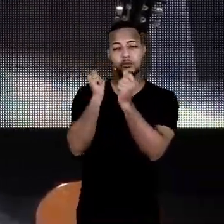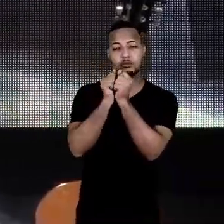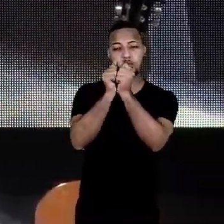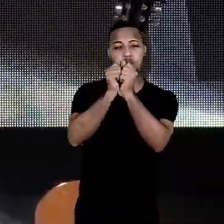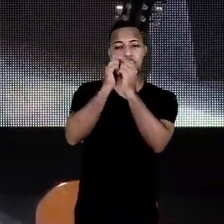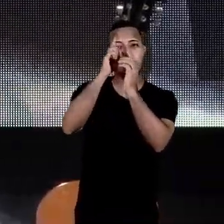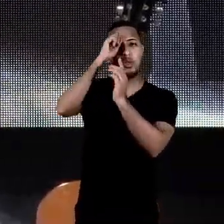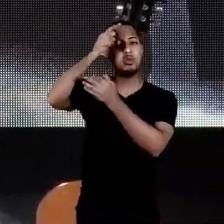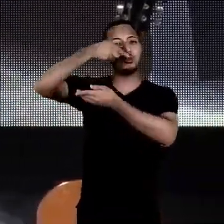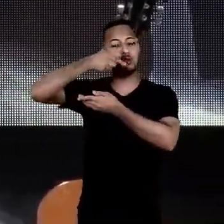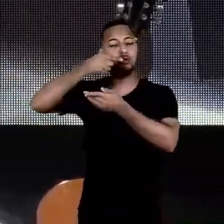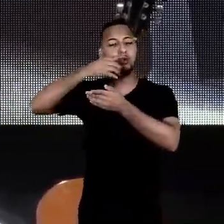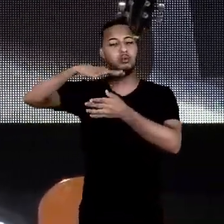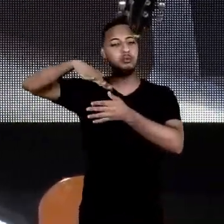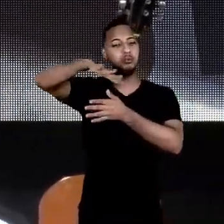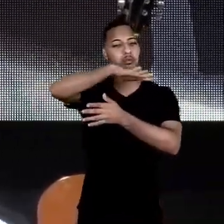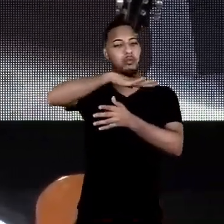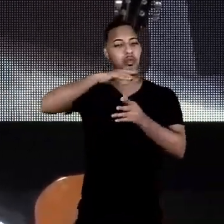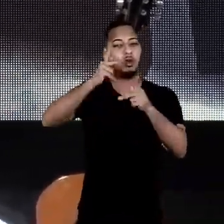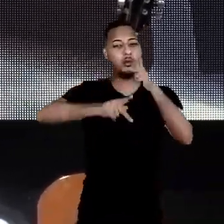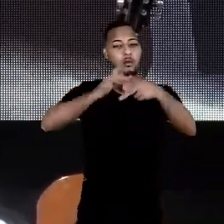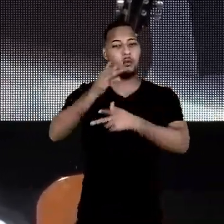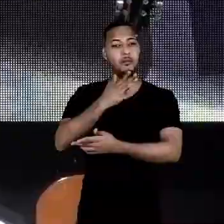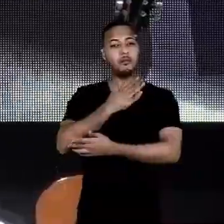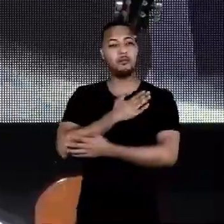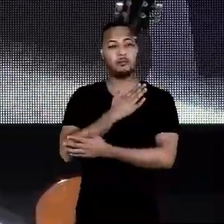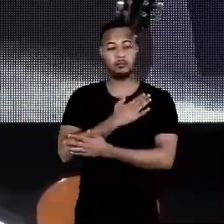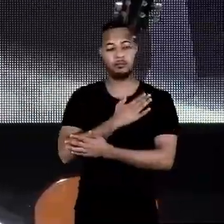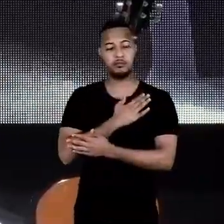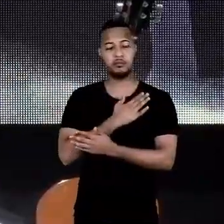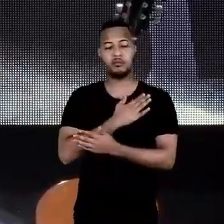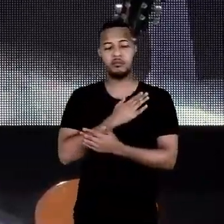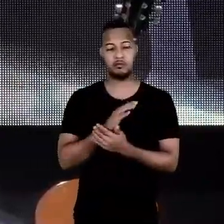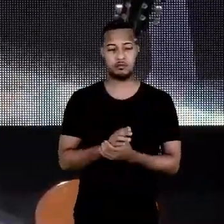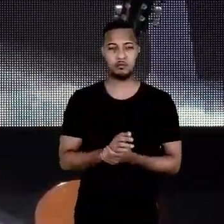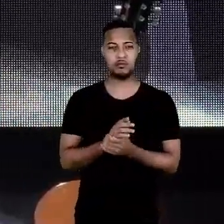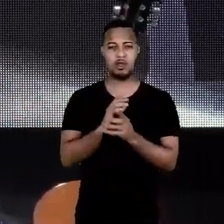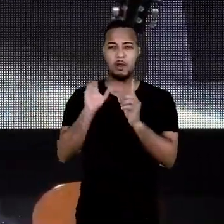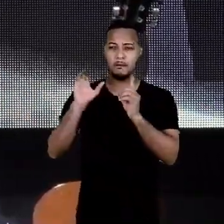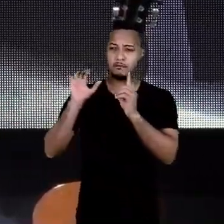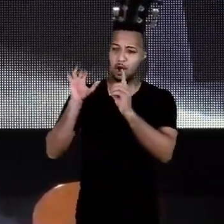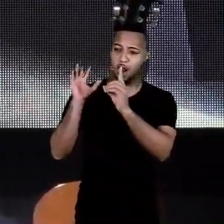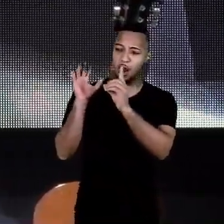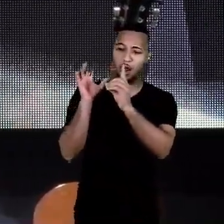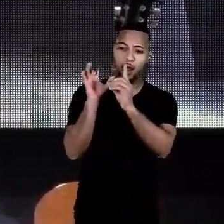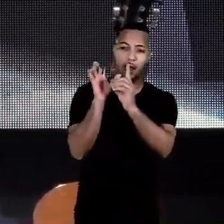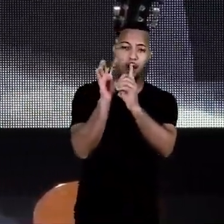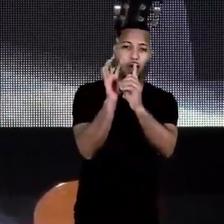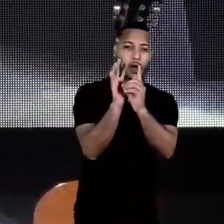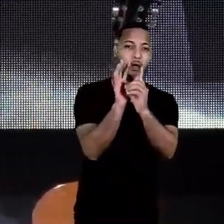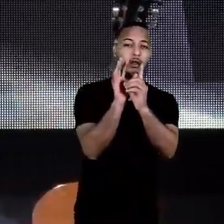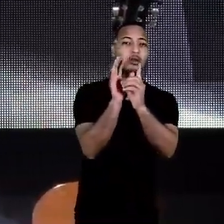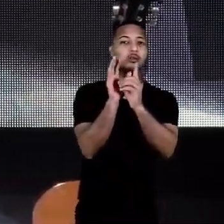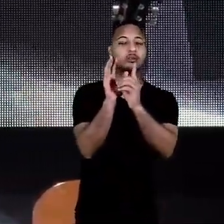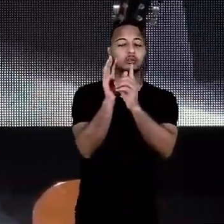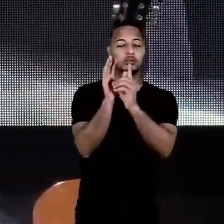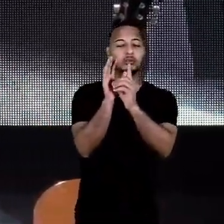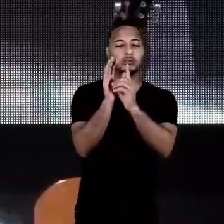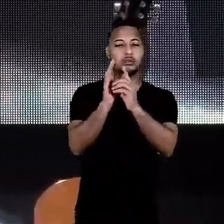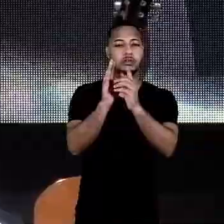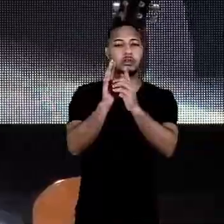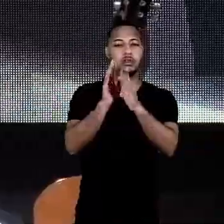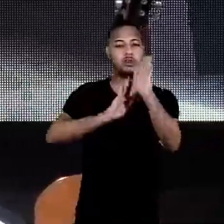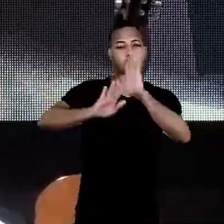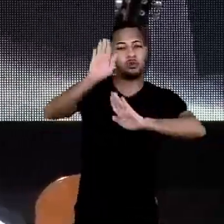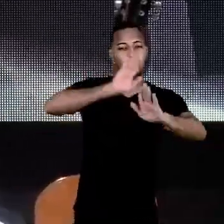Deus, e eles serão o meu povo. Por isso, saí do meio deles e apartai-vos, diz o Senhor,